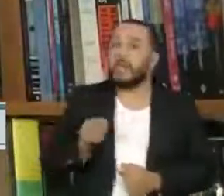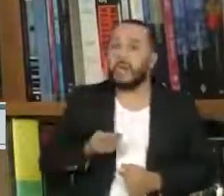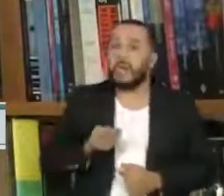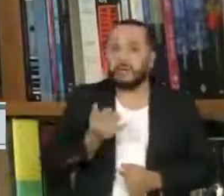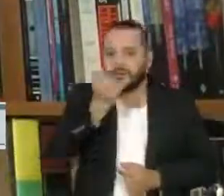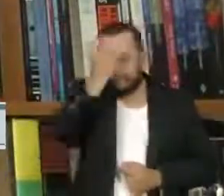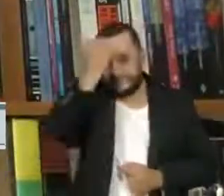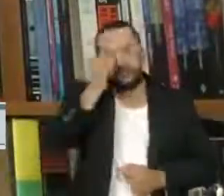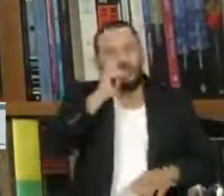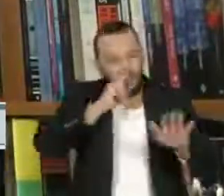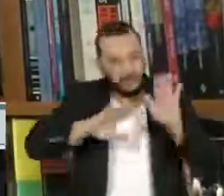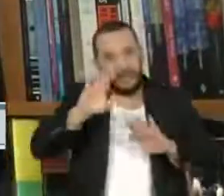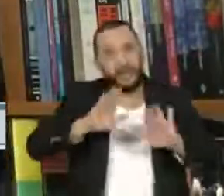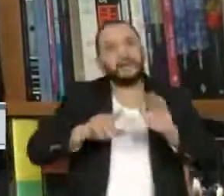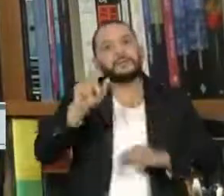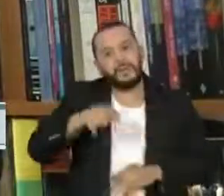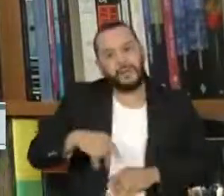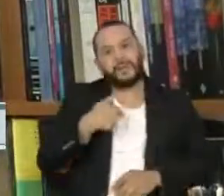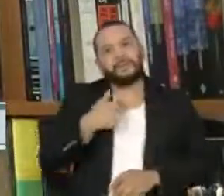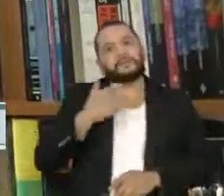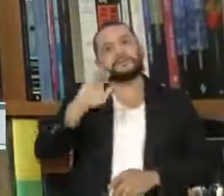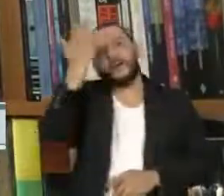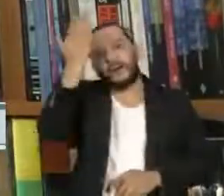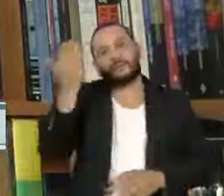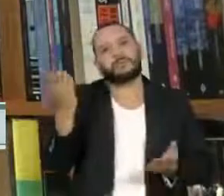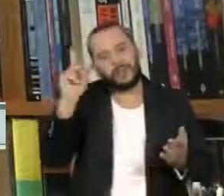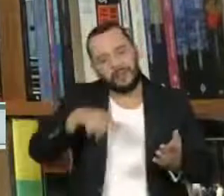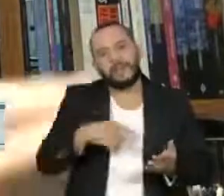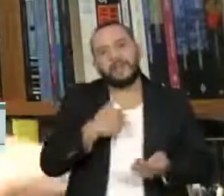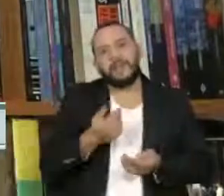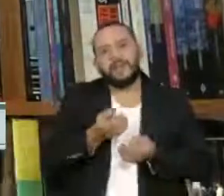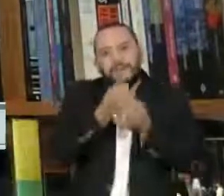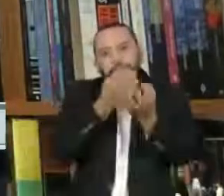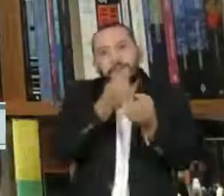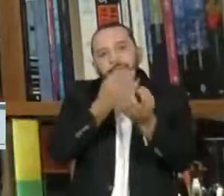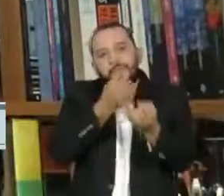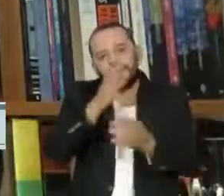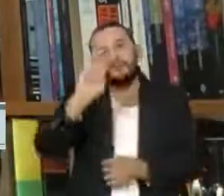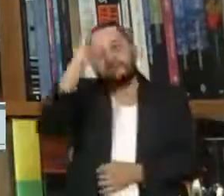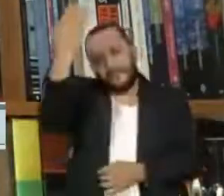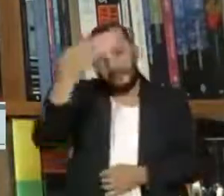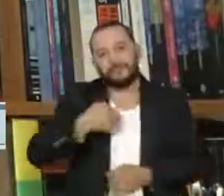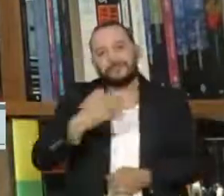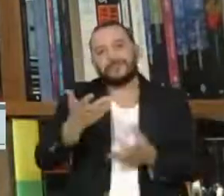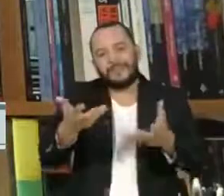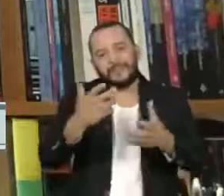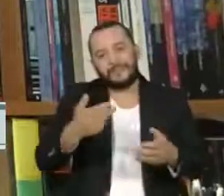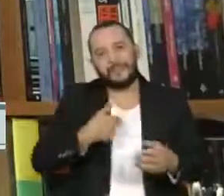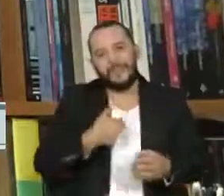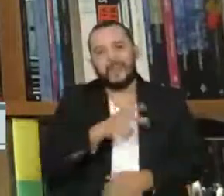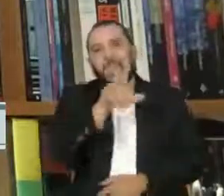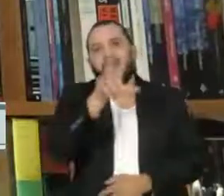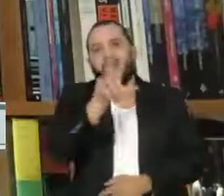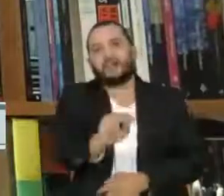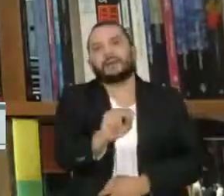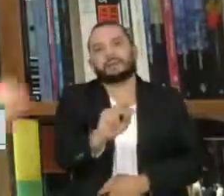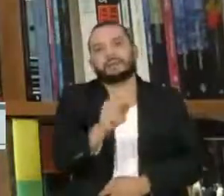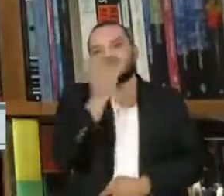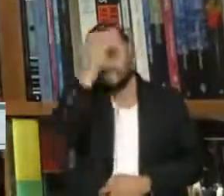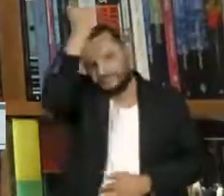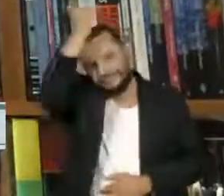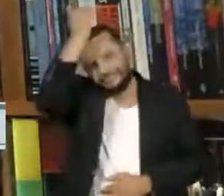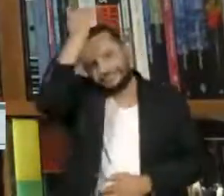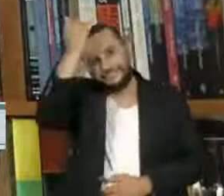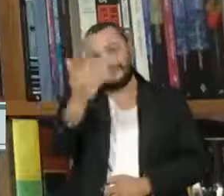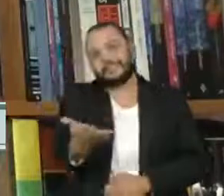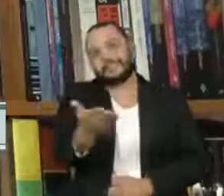indício de fraude, houve um vazamento de informações, alguém ficou sabendo, passou para o mercado essa informação que obviamente saiu